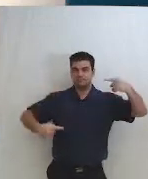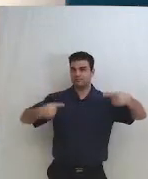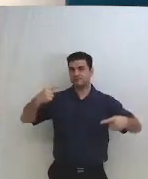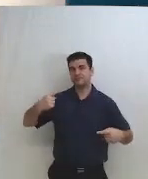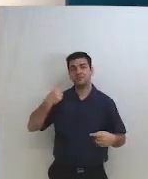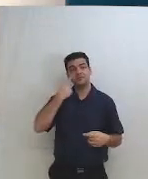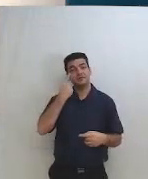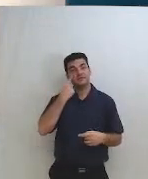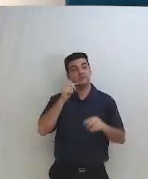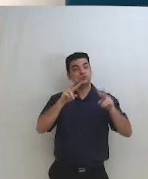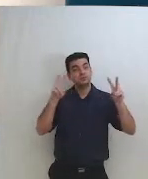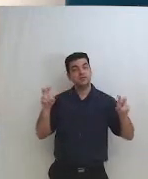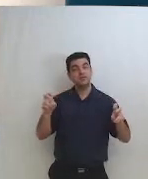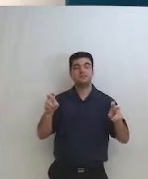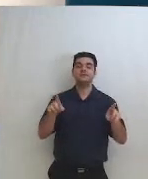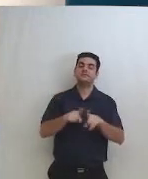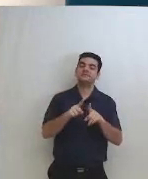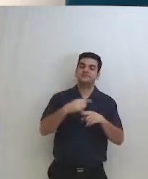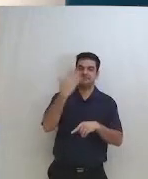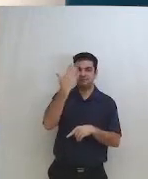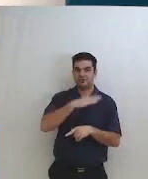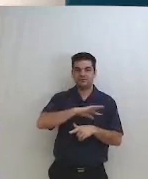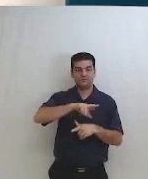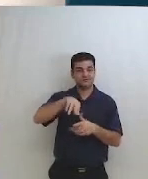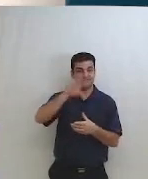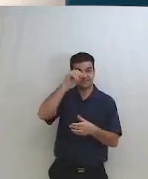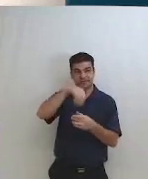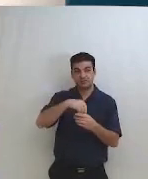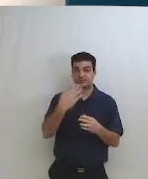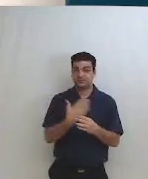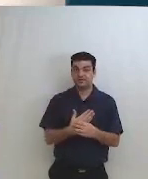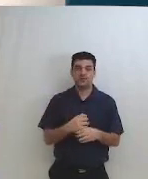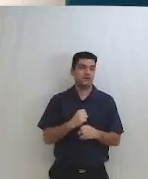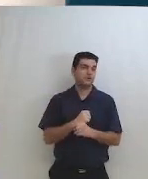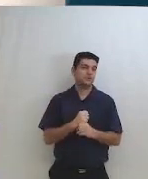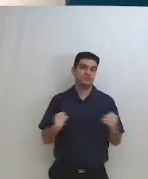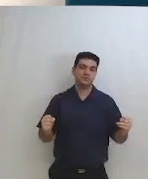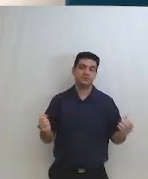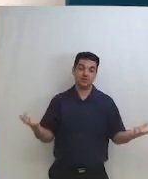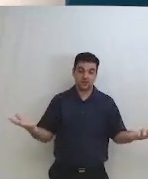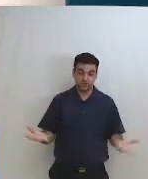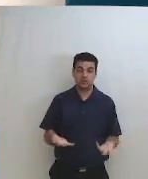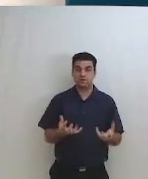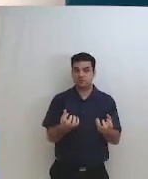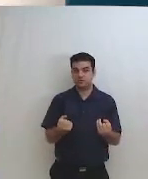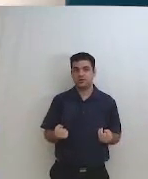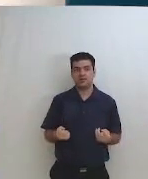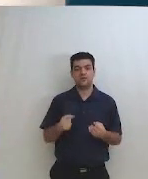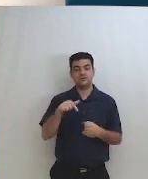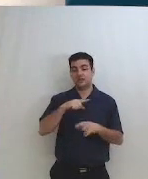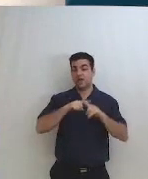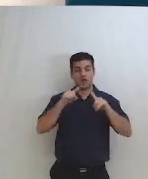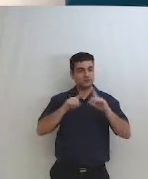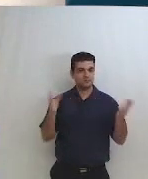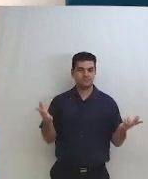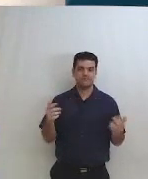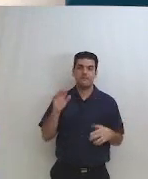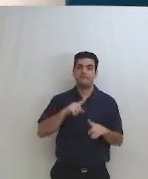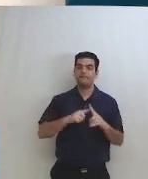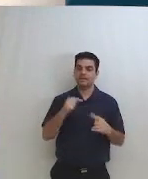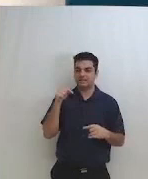probatório colacionado nos autos, o que impede o acolhimento do inconformismo do recorrente. Eu nego o provimento ao recurso, senhor